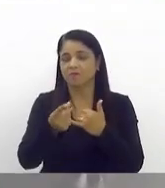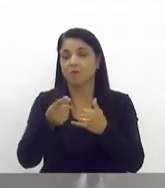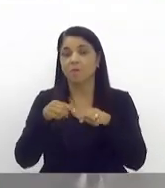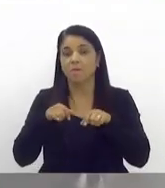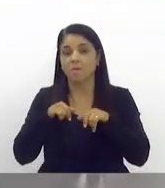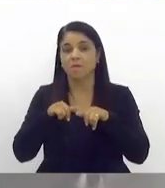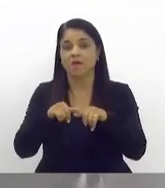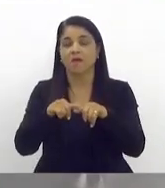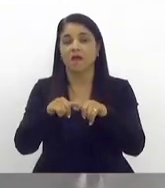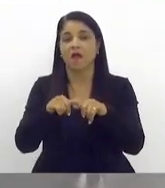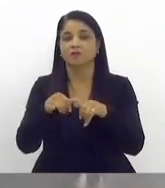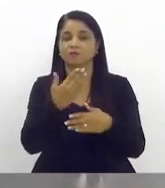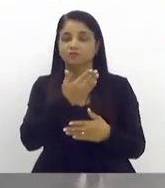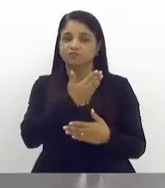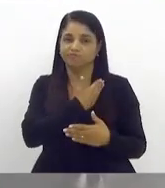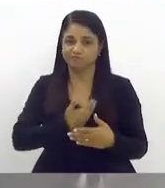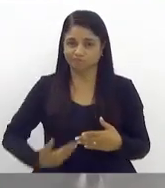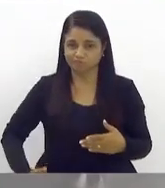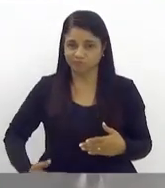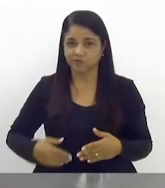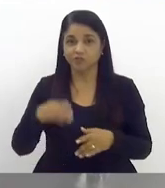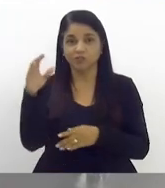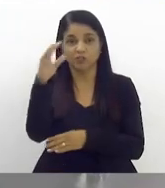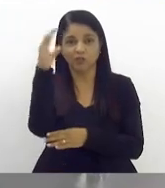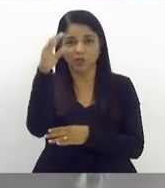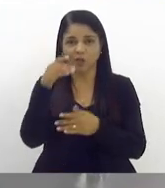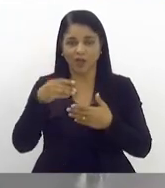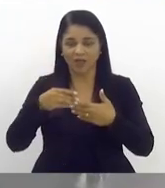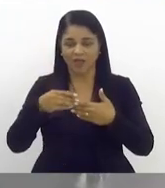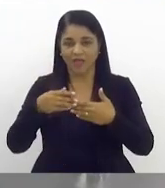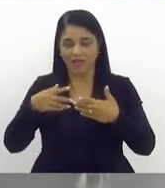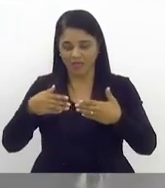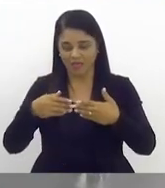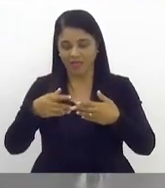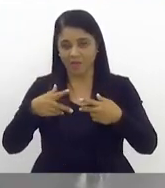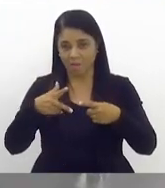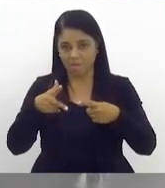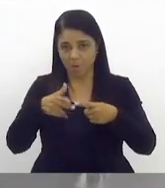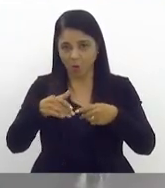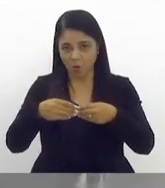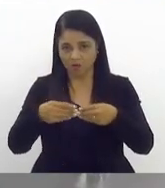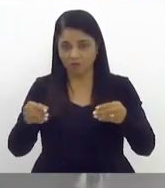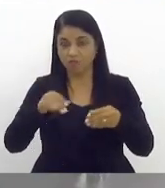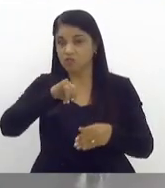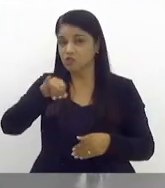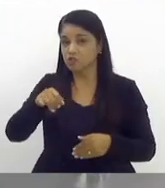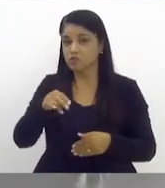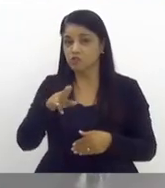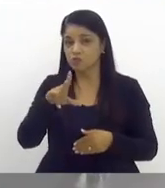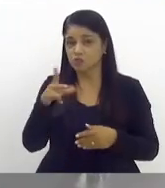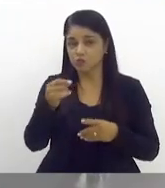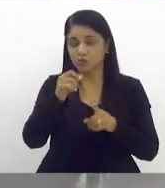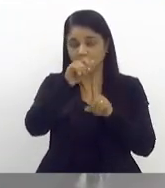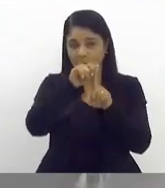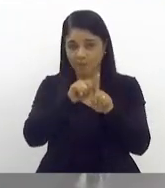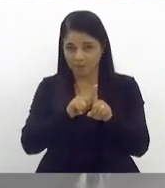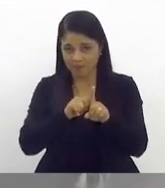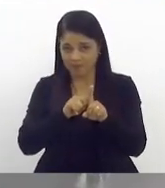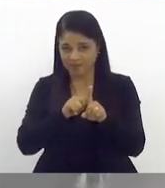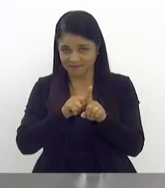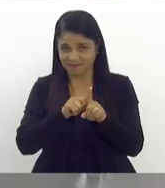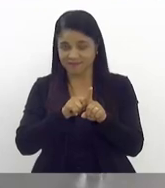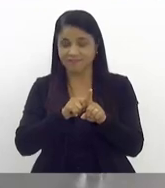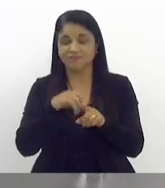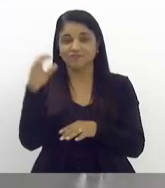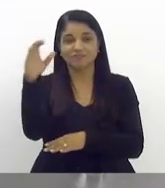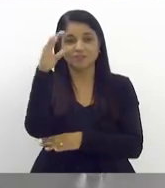Niterói. A gente acabou de inaugurar agora, no mês de julho, o mercado público da cidade de Niterói, que